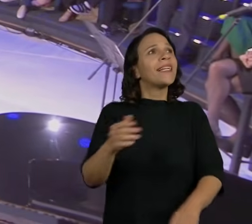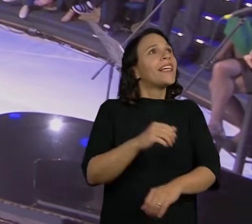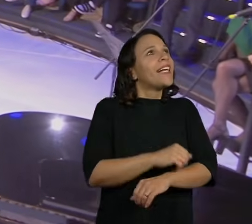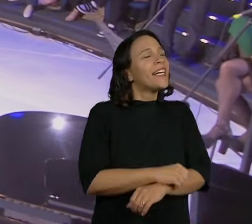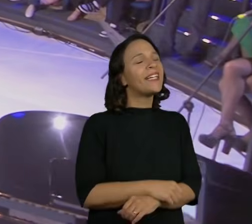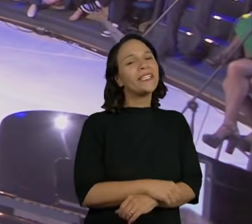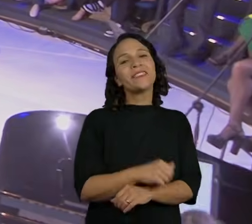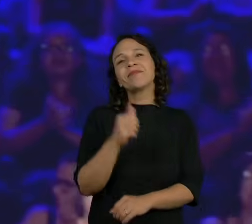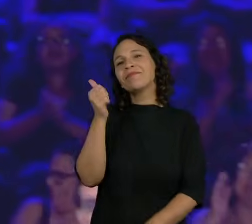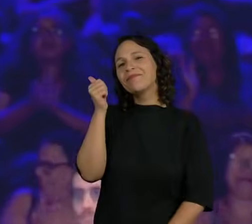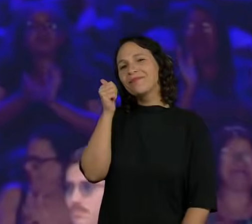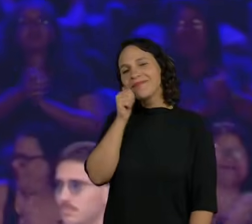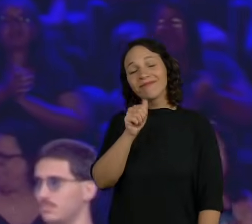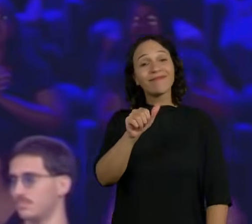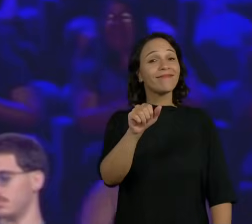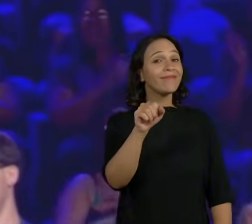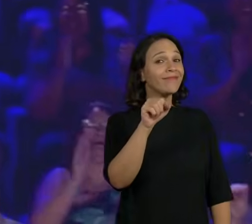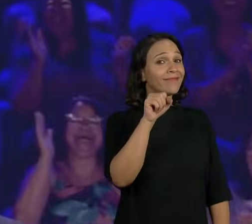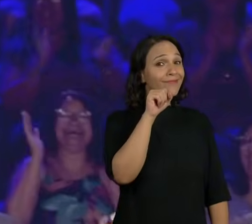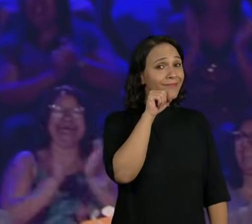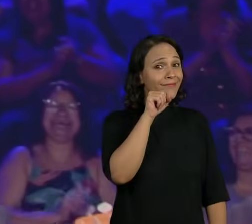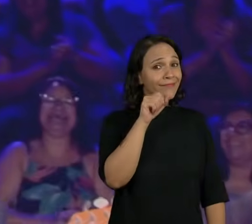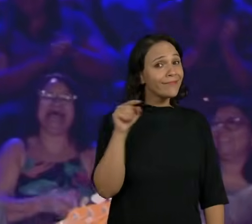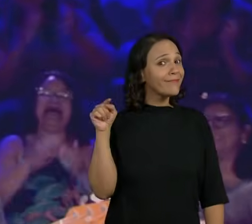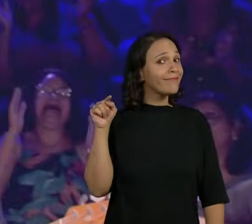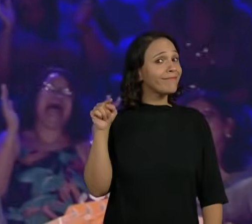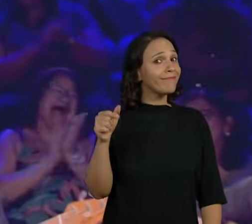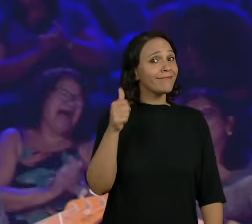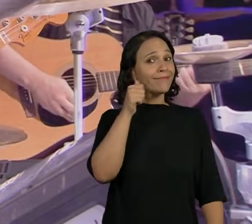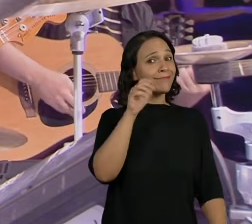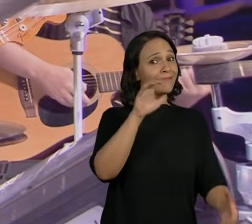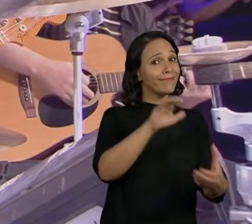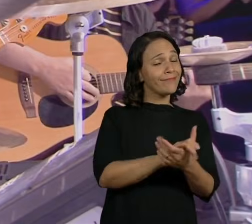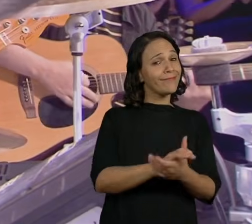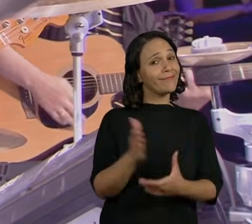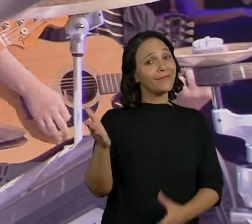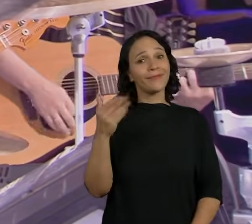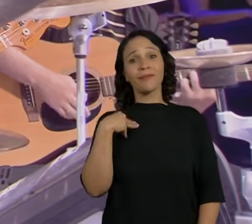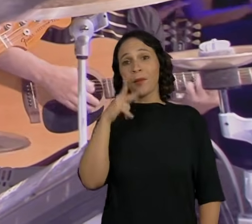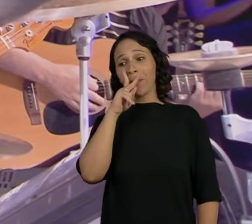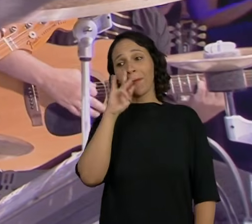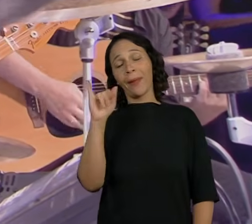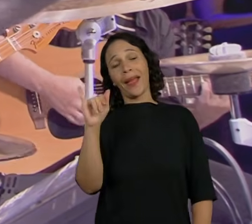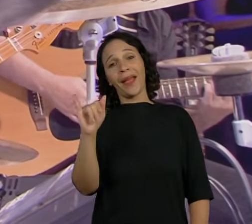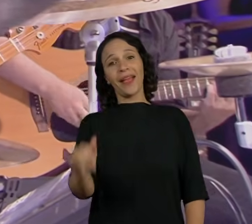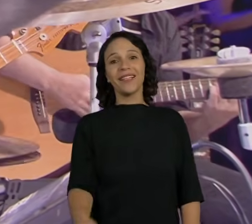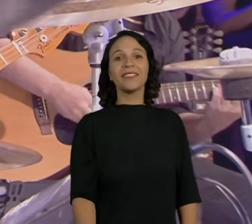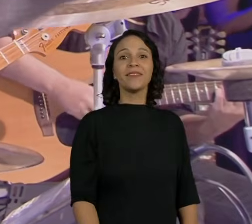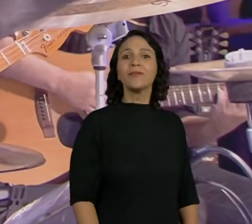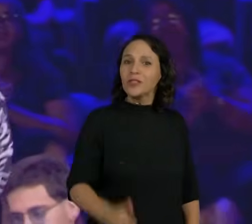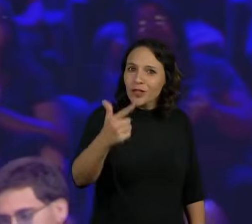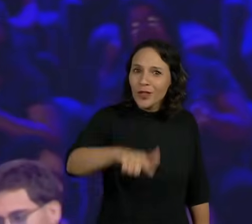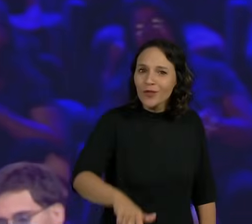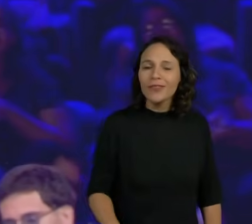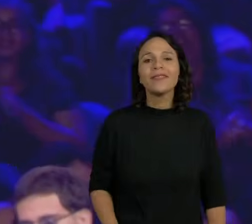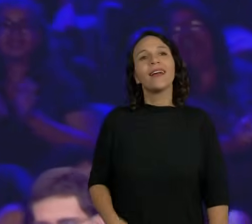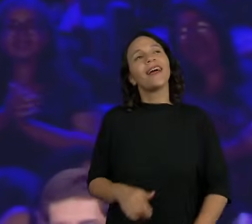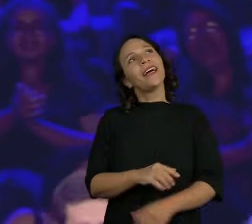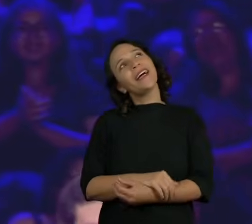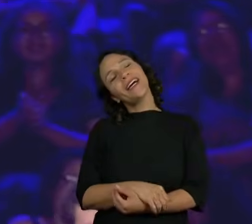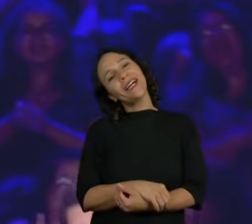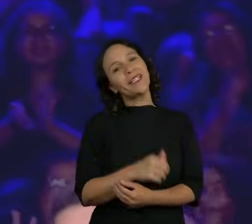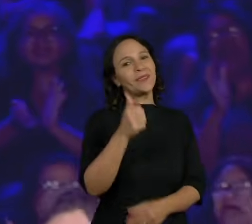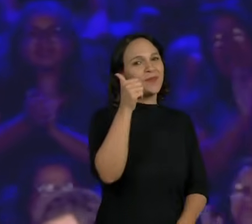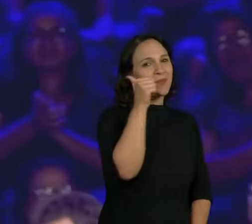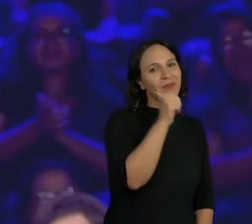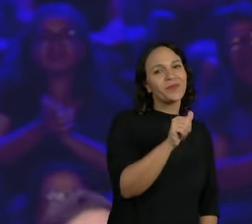Ai, minha mãe, minha mãe. É a mulher do meu pai. De novo.